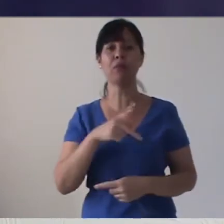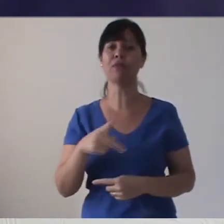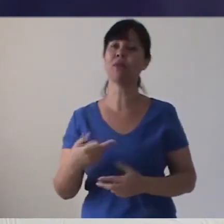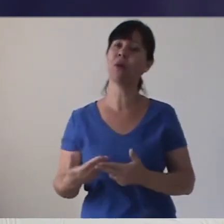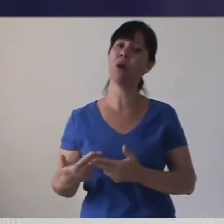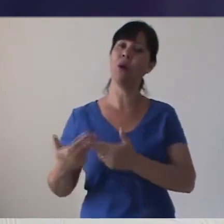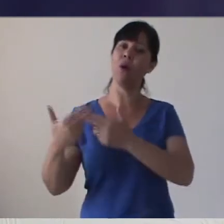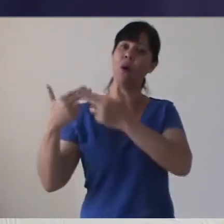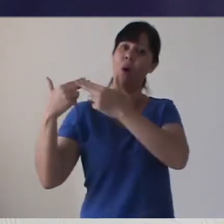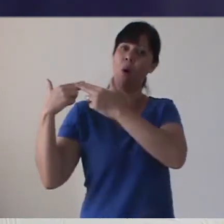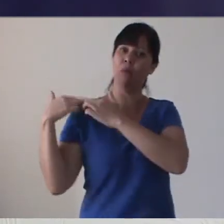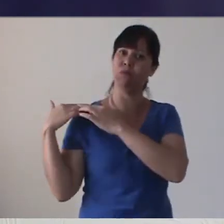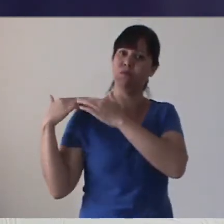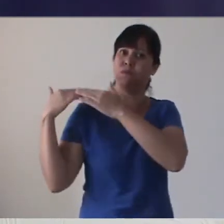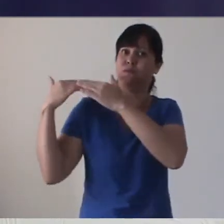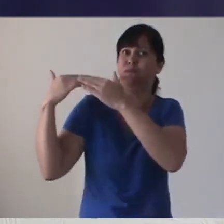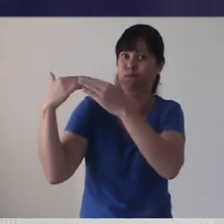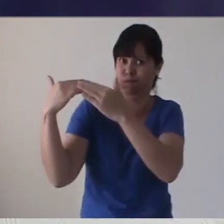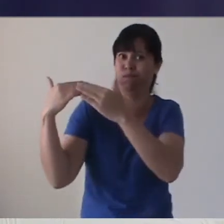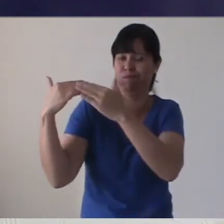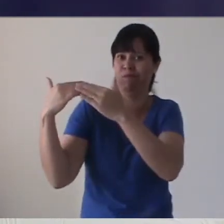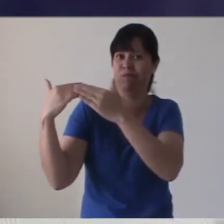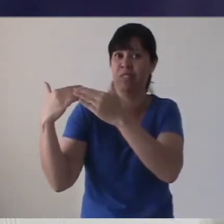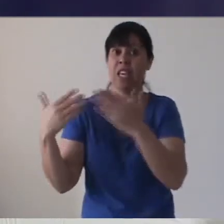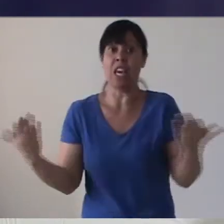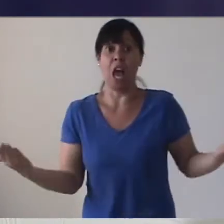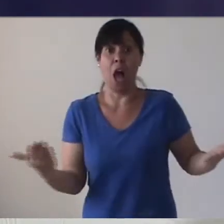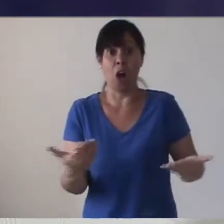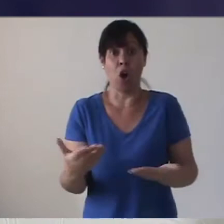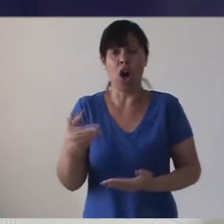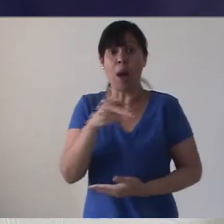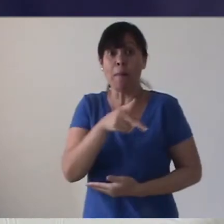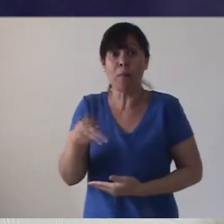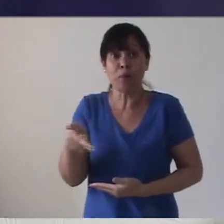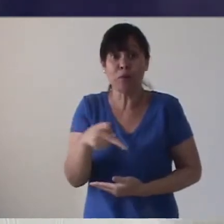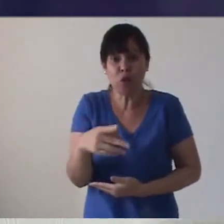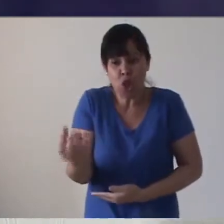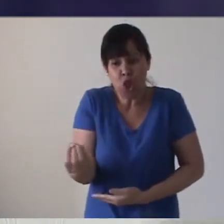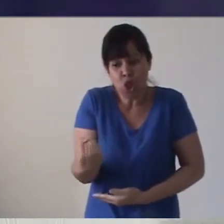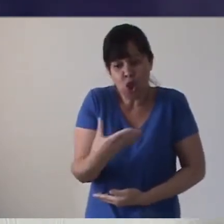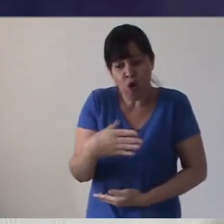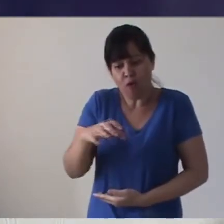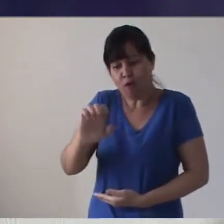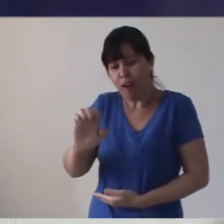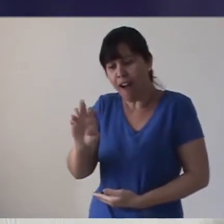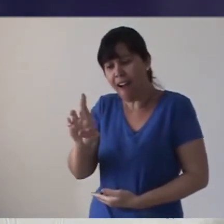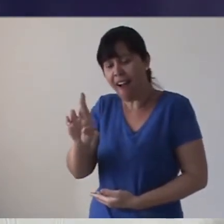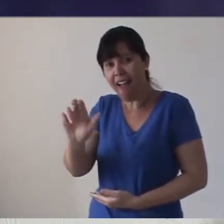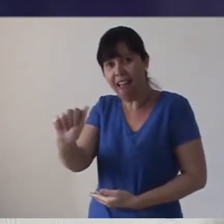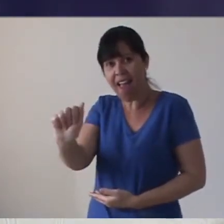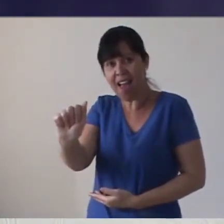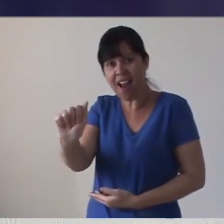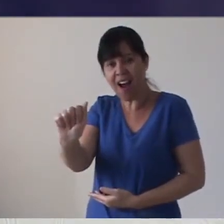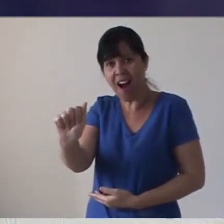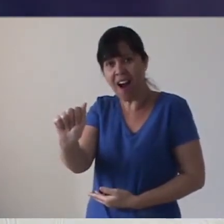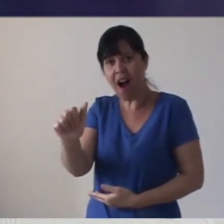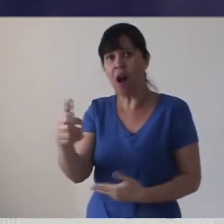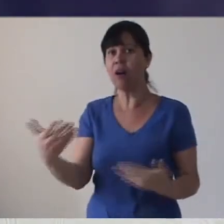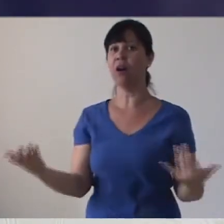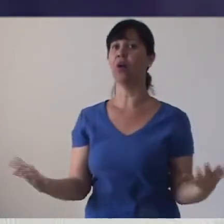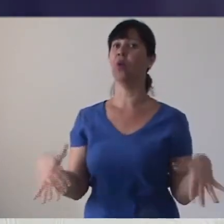muito grande, tá? E ser um professor nesta nova era, né, que a gente fala